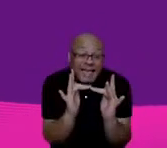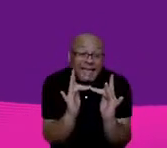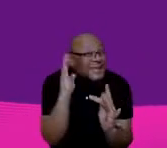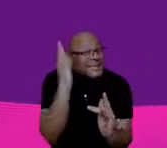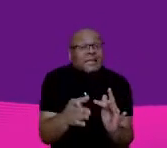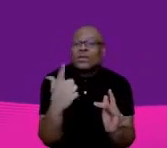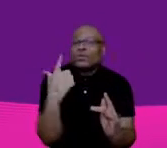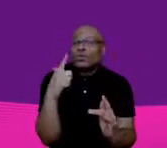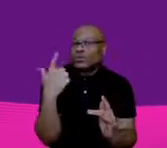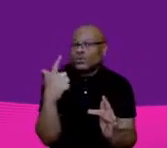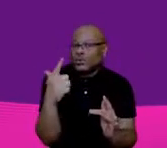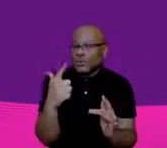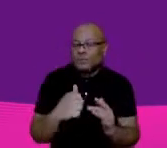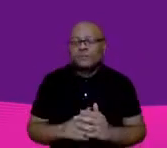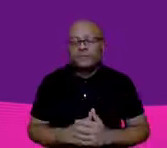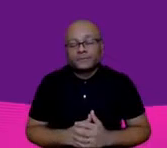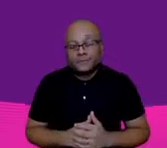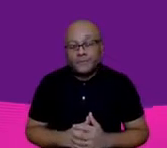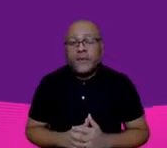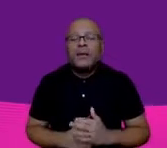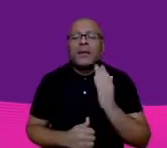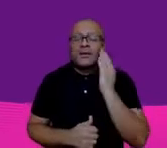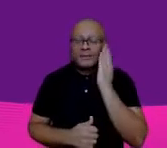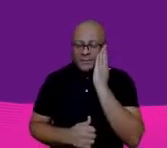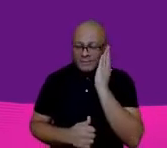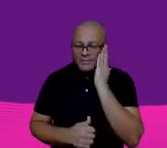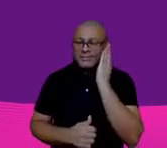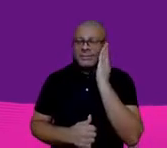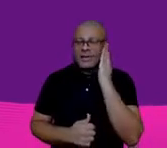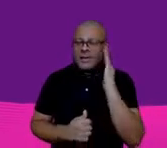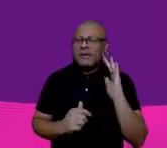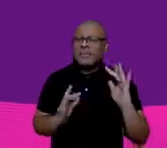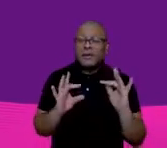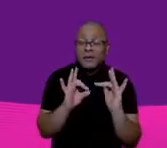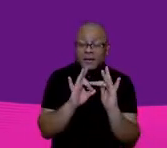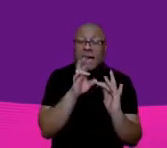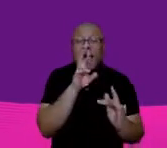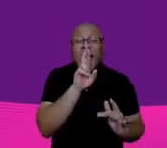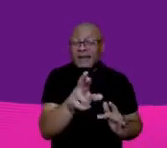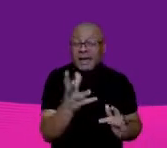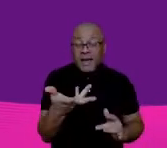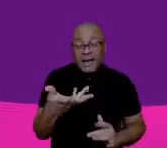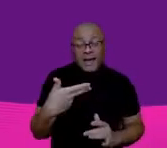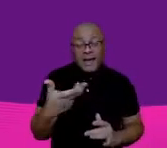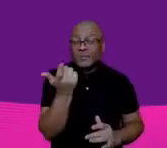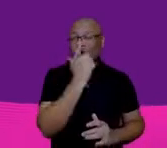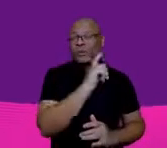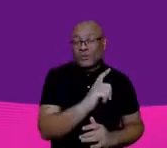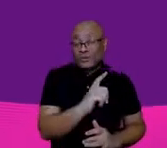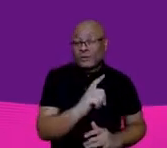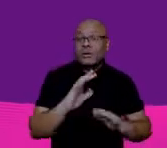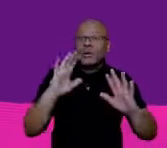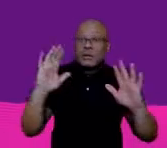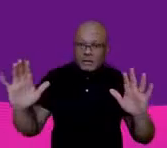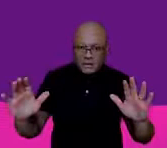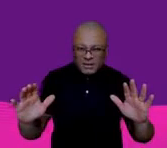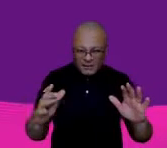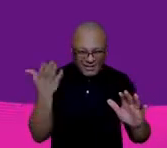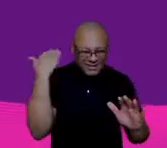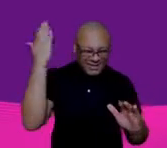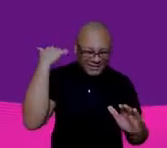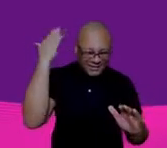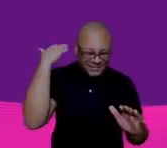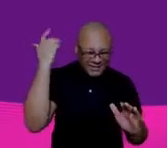estruturais. E a gente sabe que quanto maior a conectividade, melhor a resposta. Então, o paper publicado na Murray Resorts mostrou isso, quer